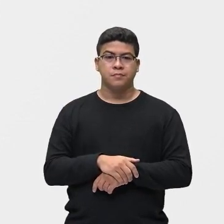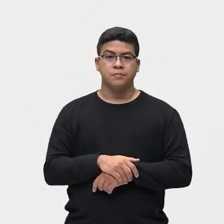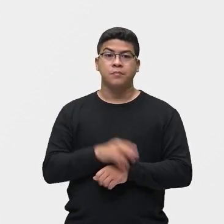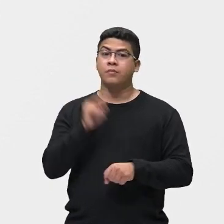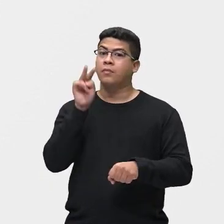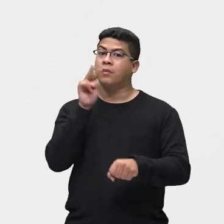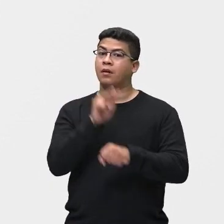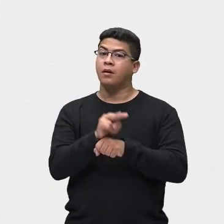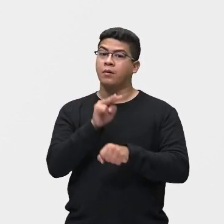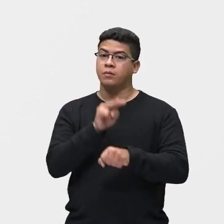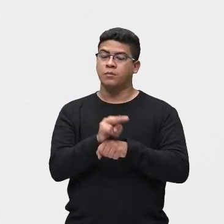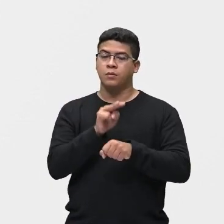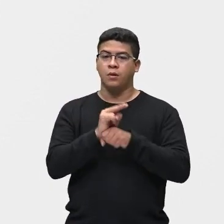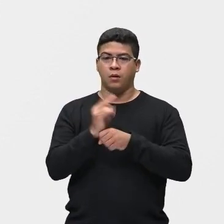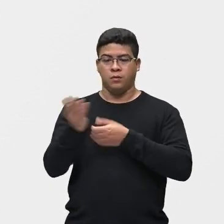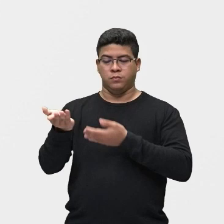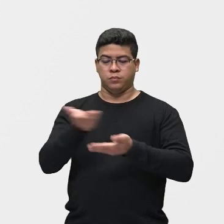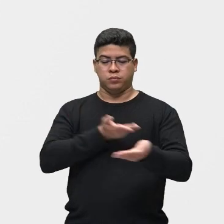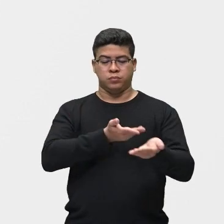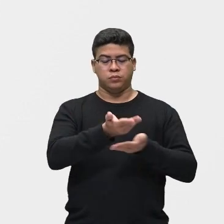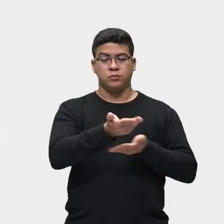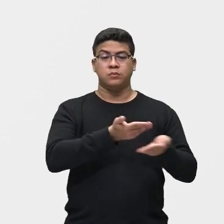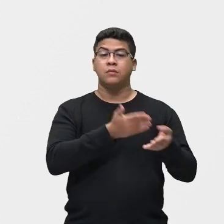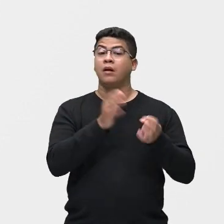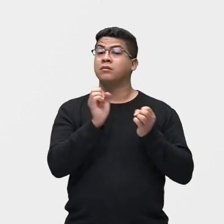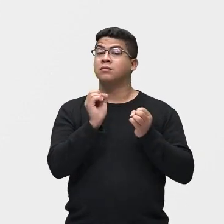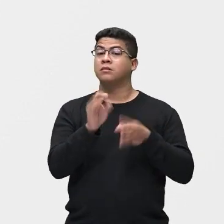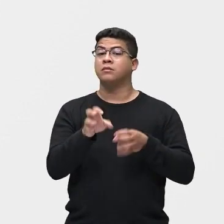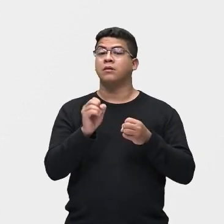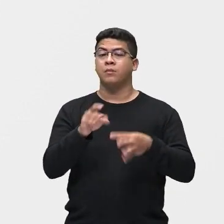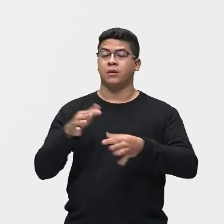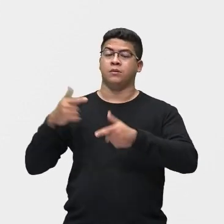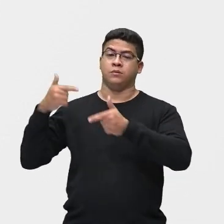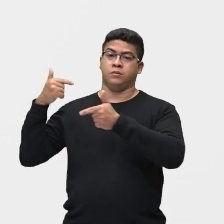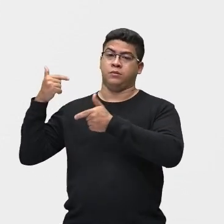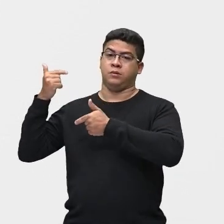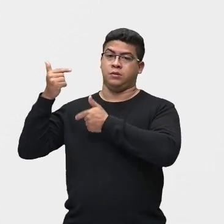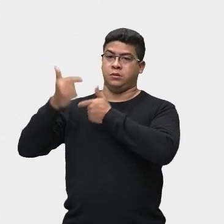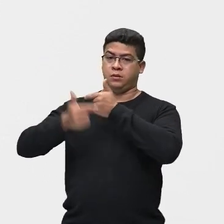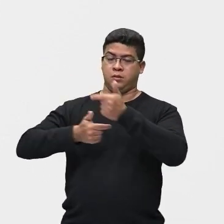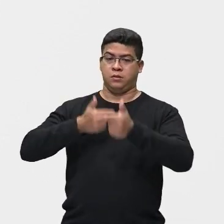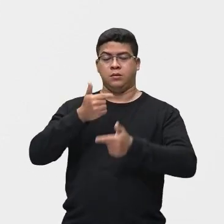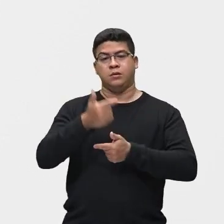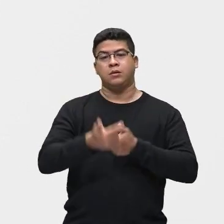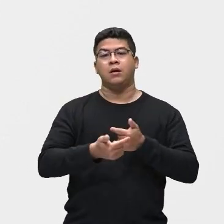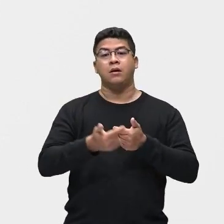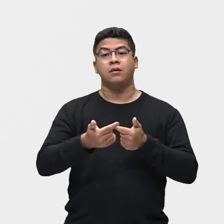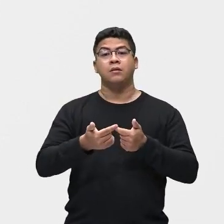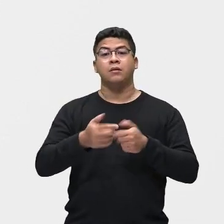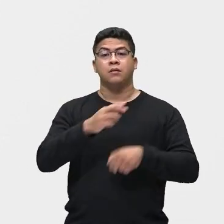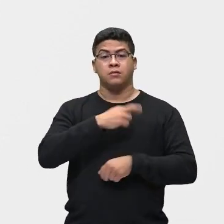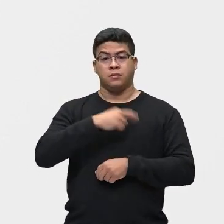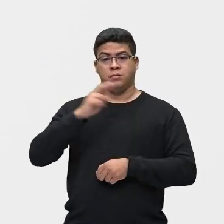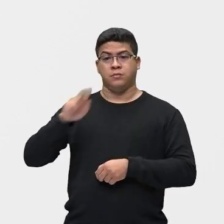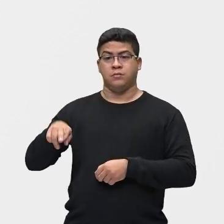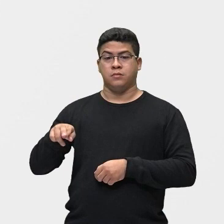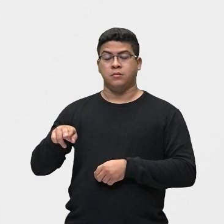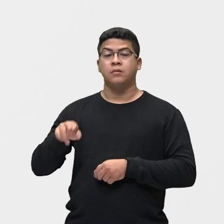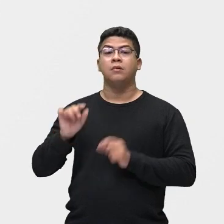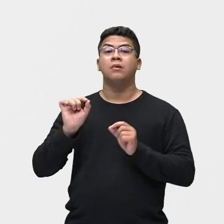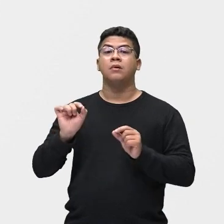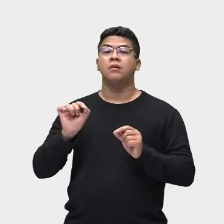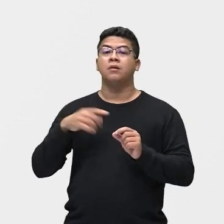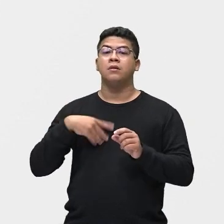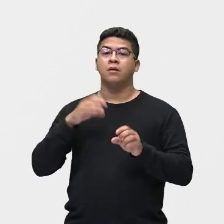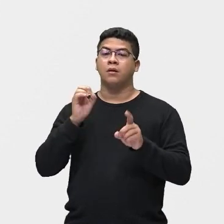preservar e compartilhar os ensinamentos e tradição da religião para